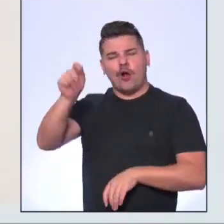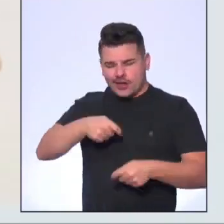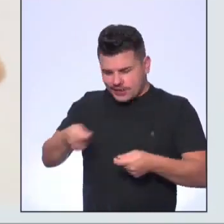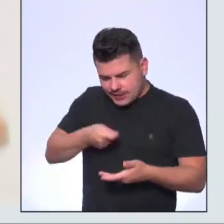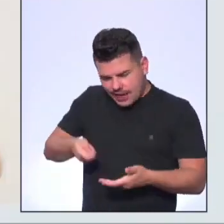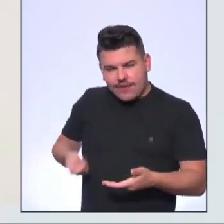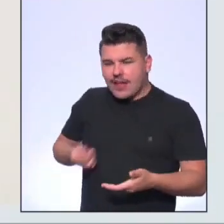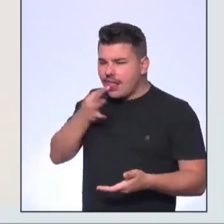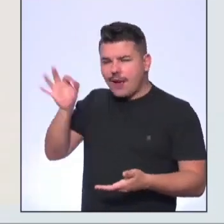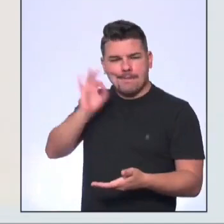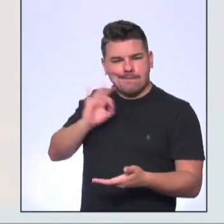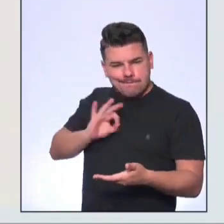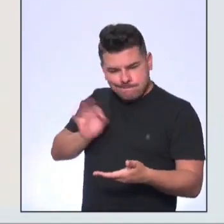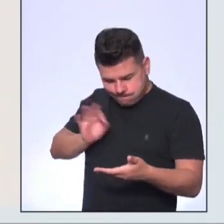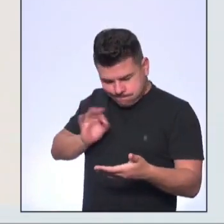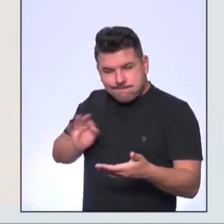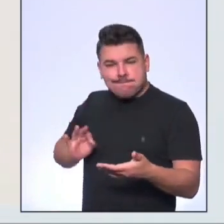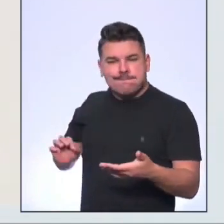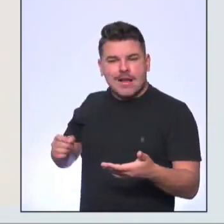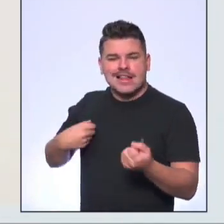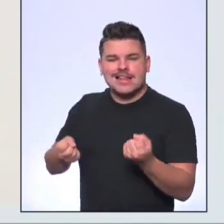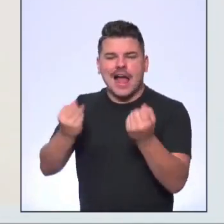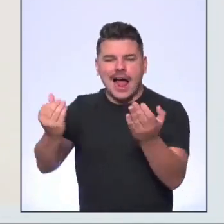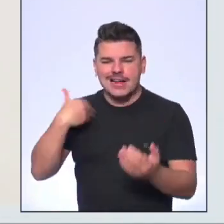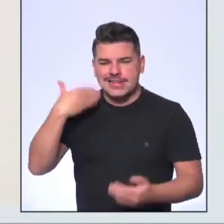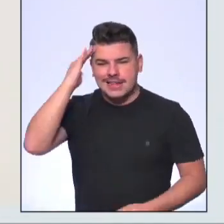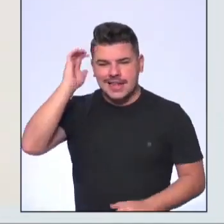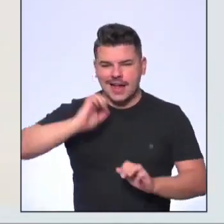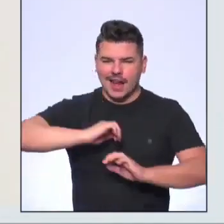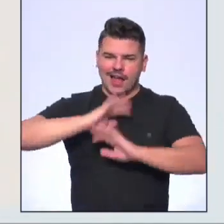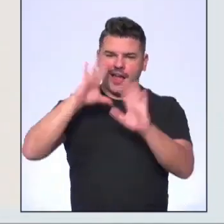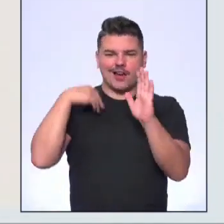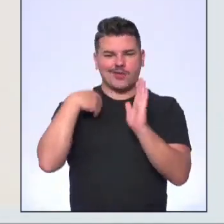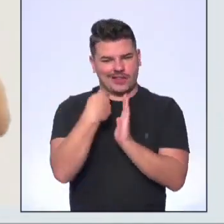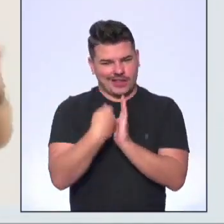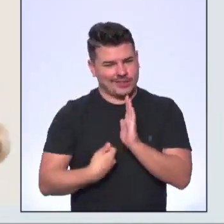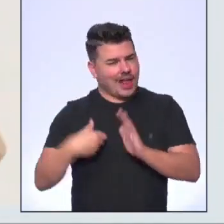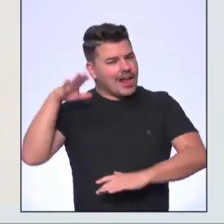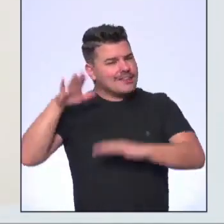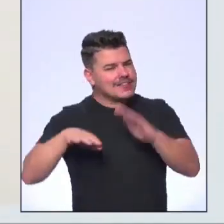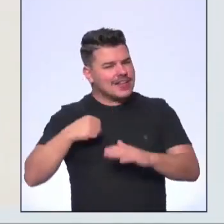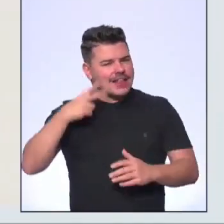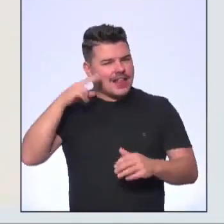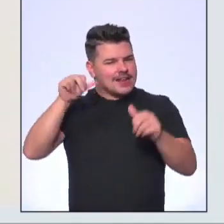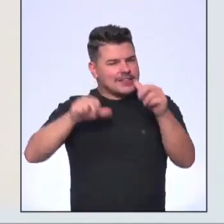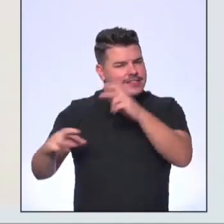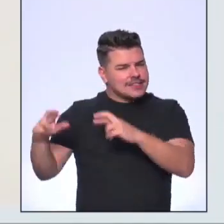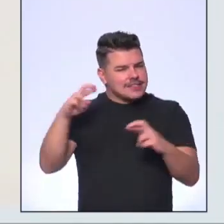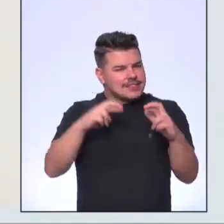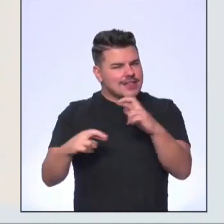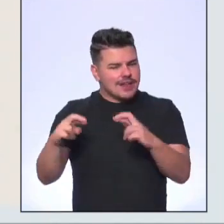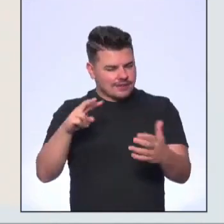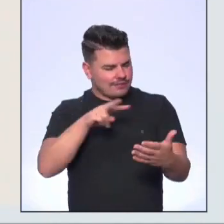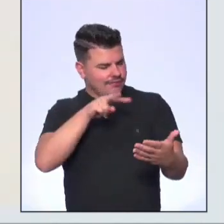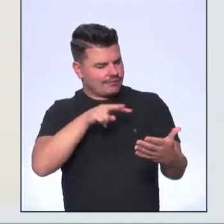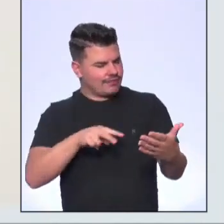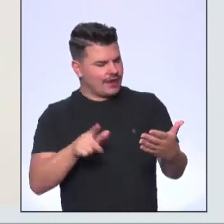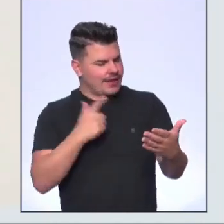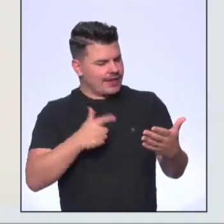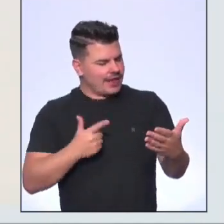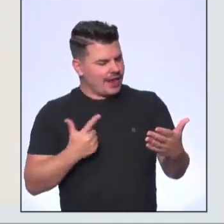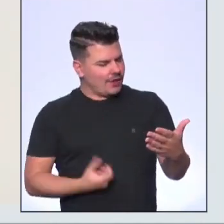para entender um texto. Quando você está analisando um poema, um texto literário, você